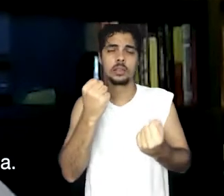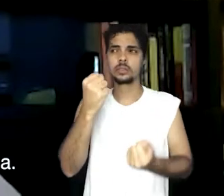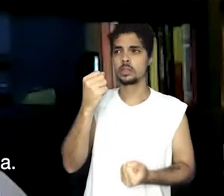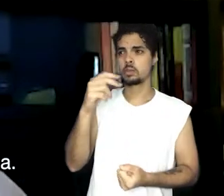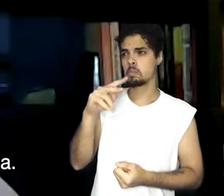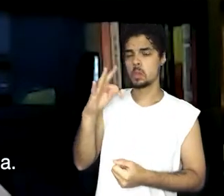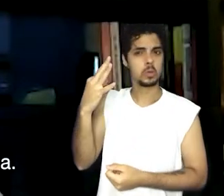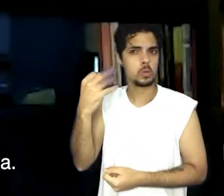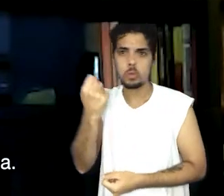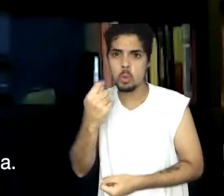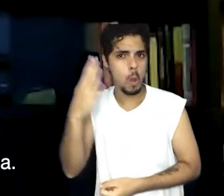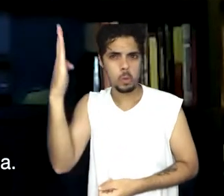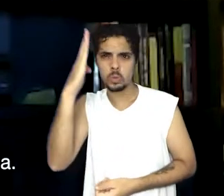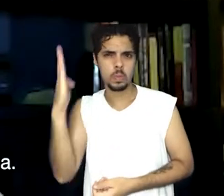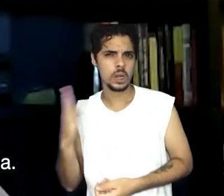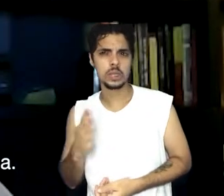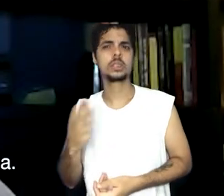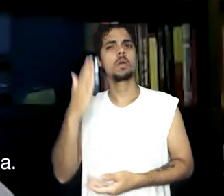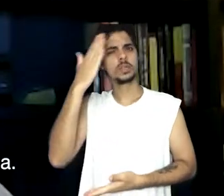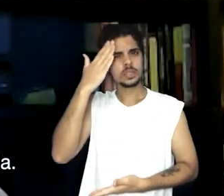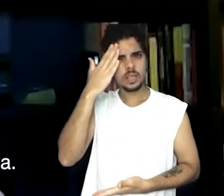como todas as brasileiras